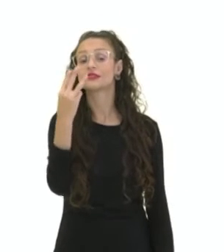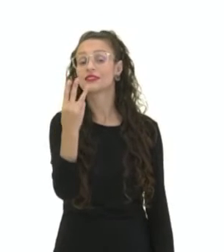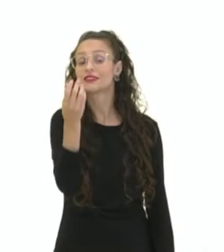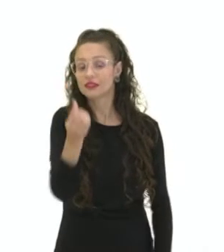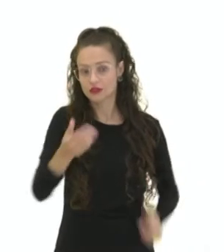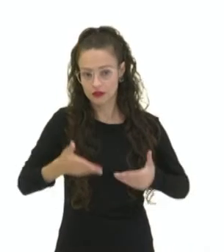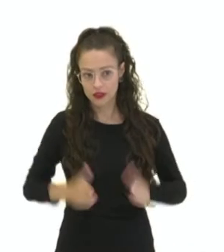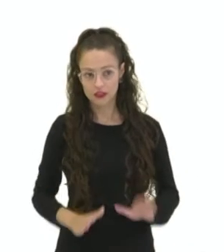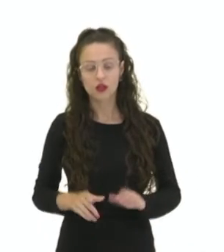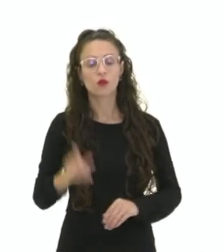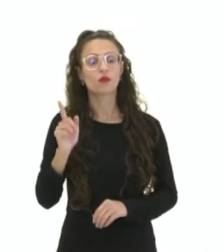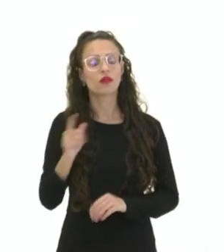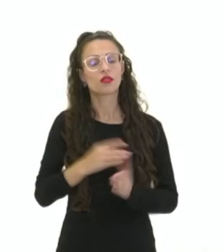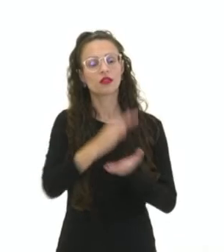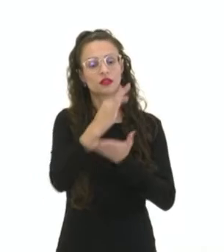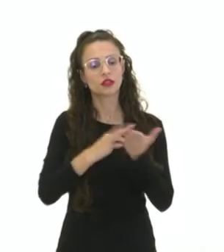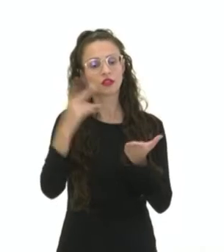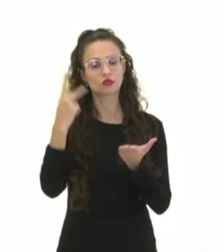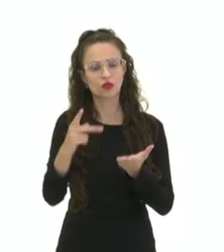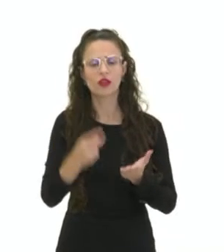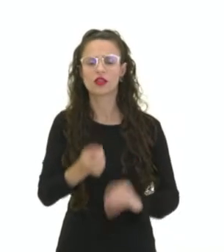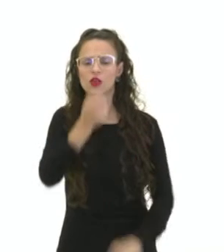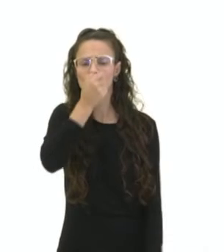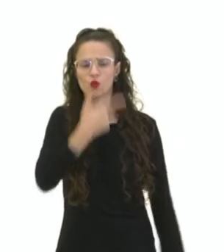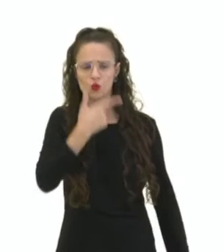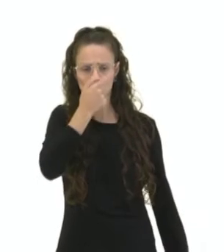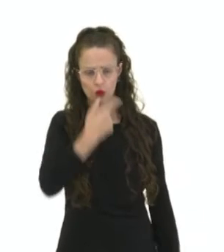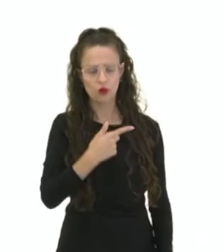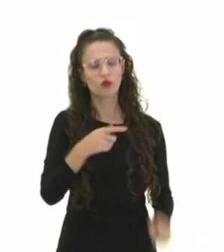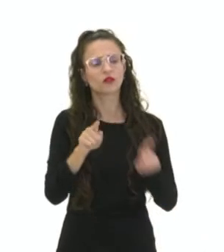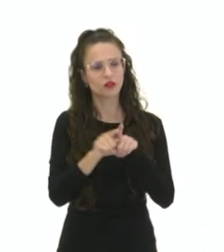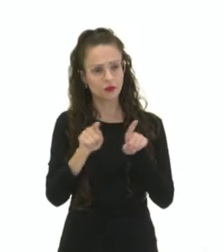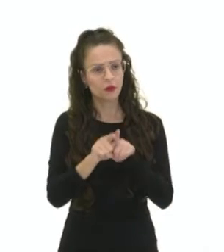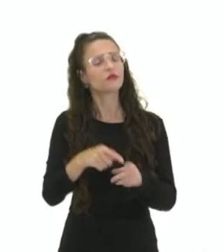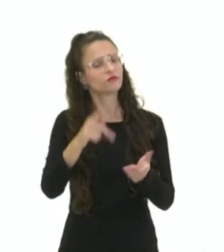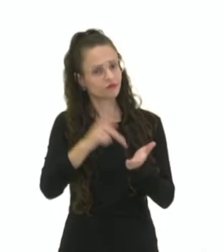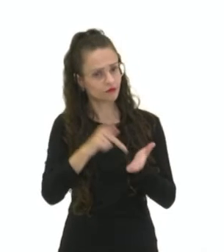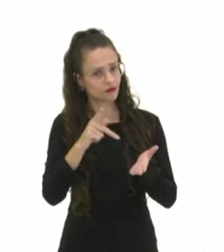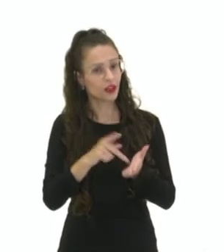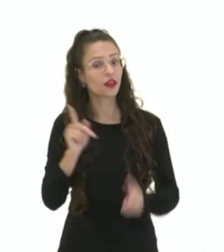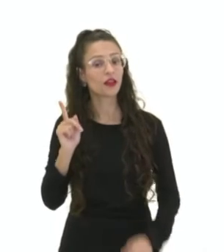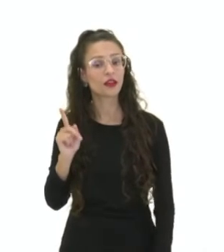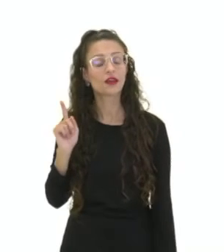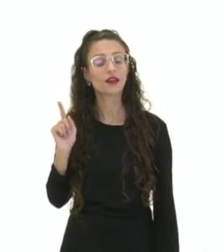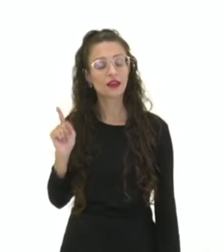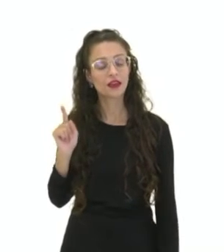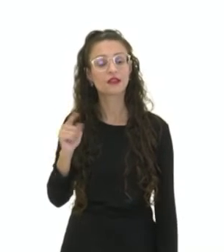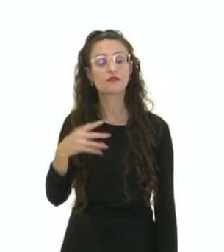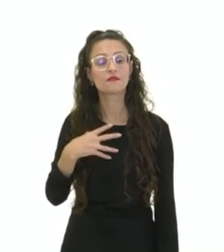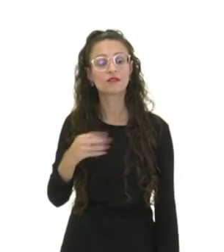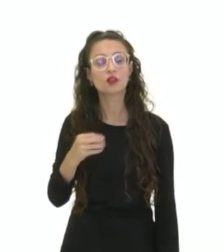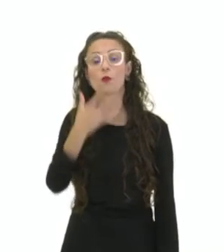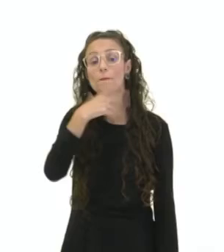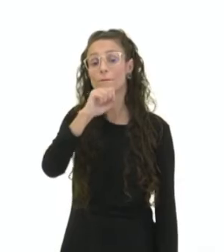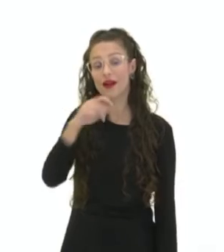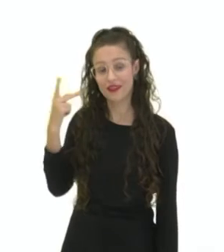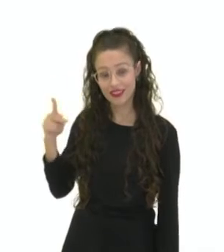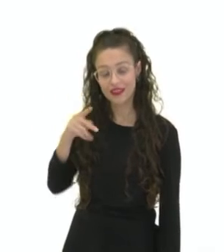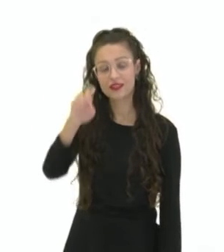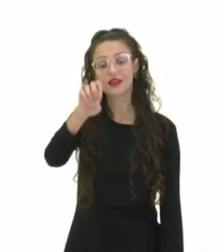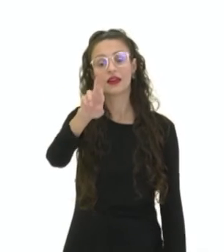sempre apresentar um tom bem humorado, e sim, é verdade, ele é filho do autor Érico